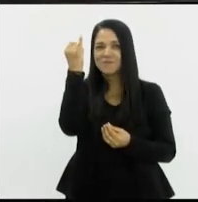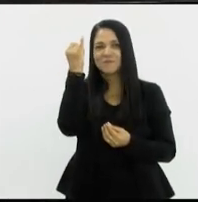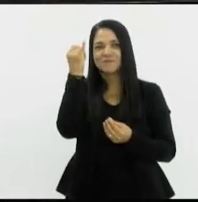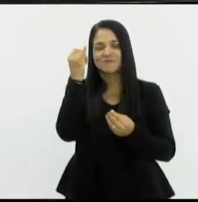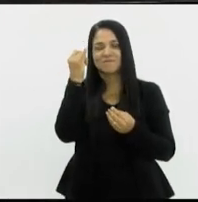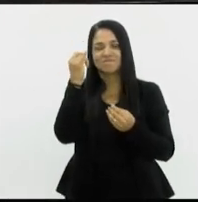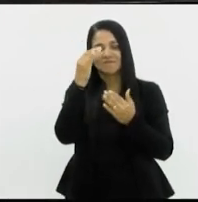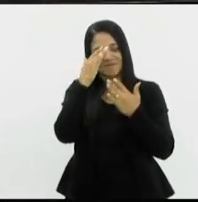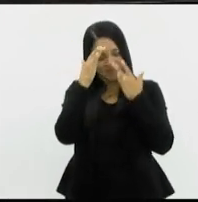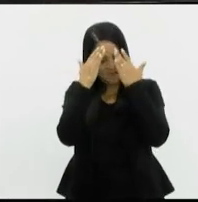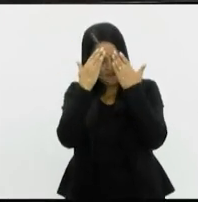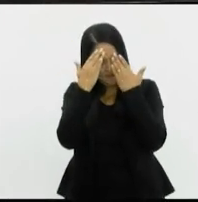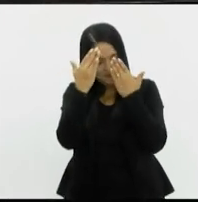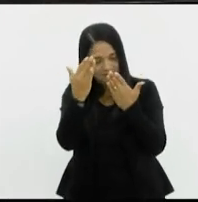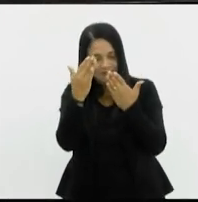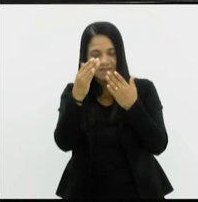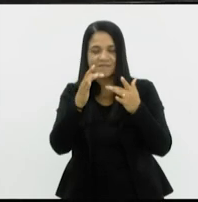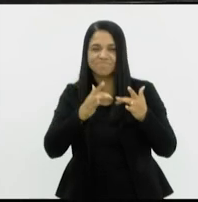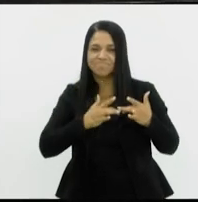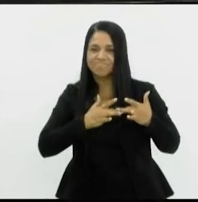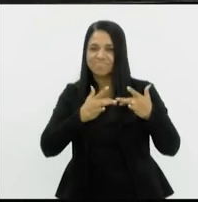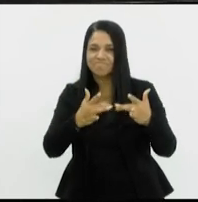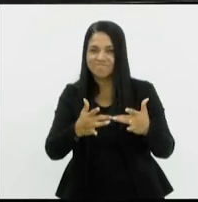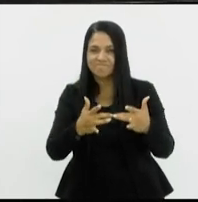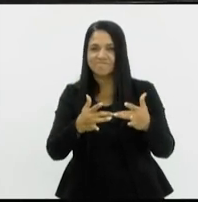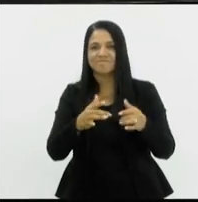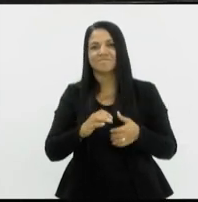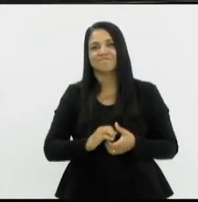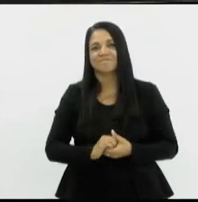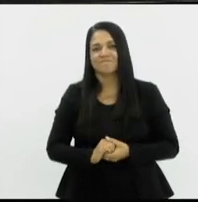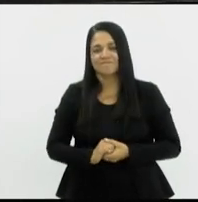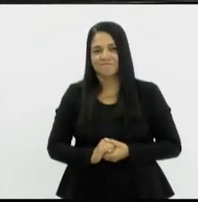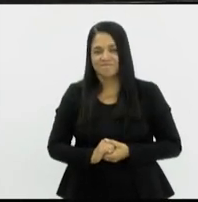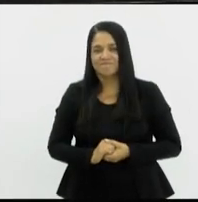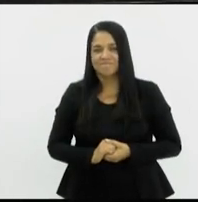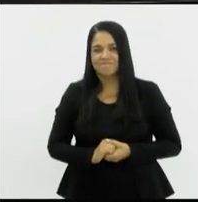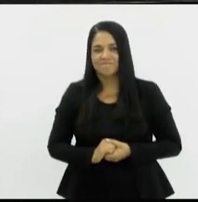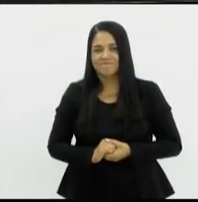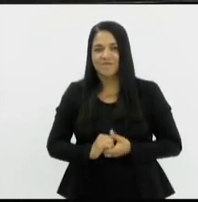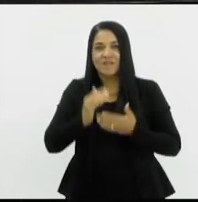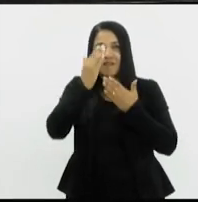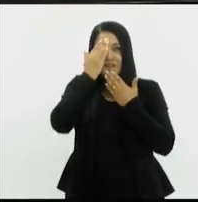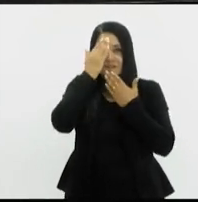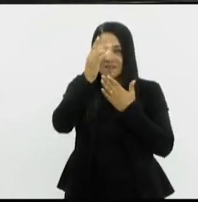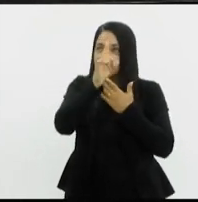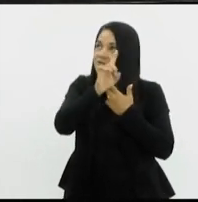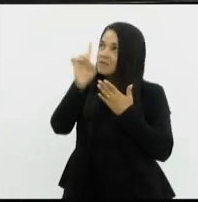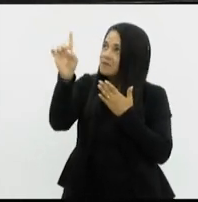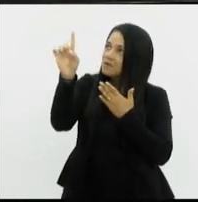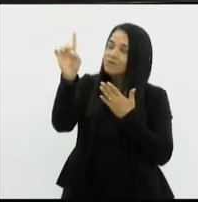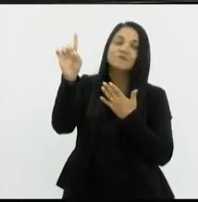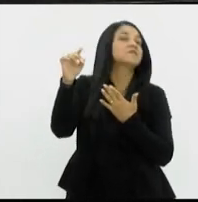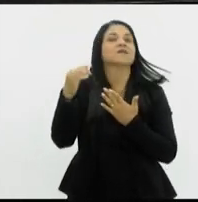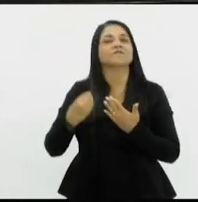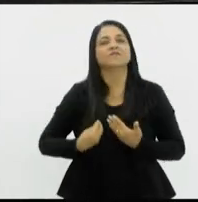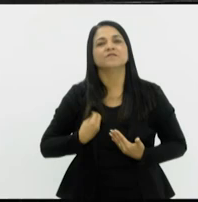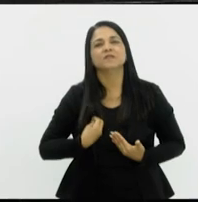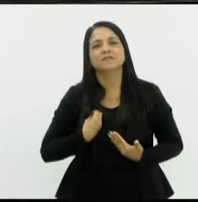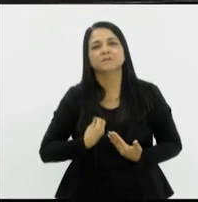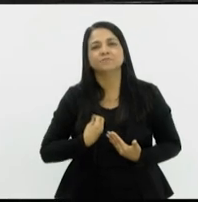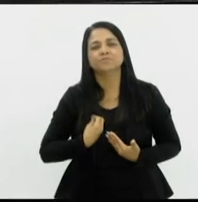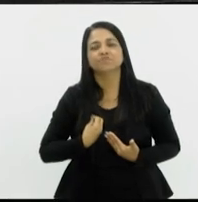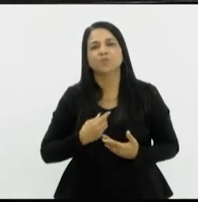ser ternas e agradecidas. Agradeço a Deus pela vida, por